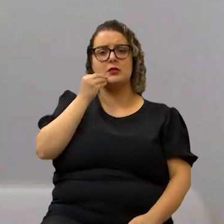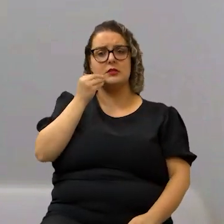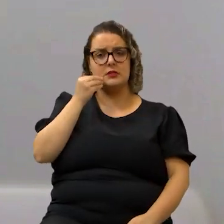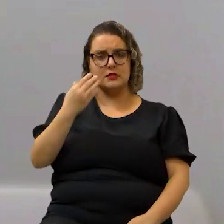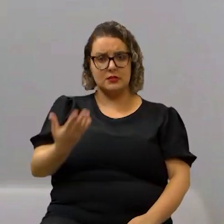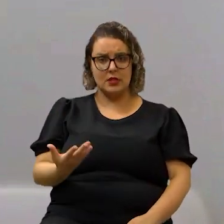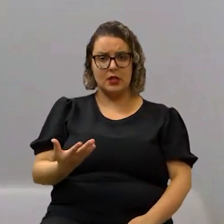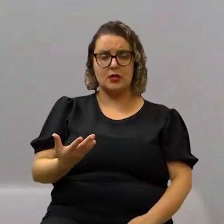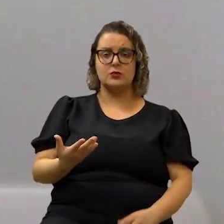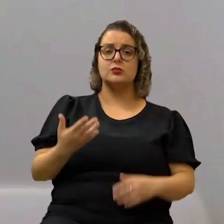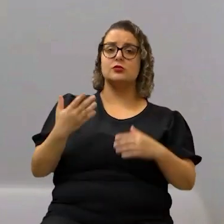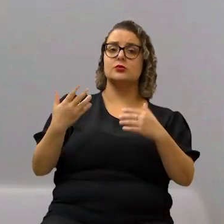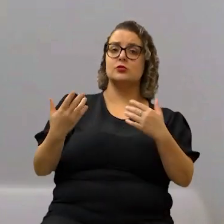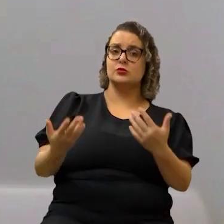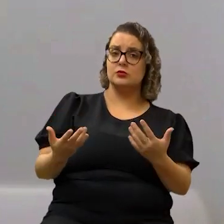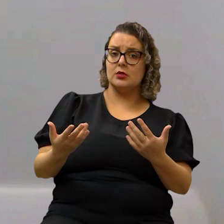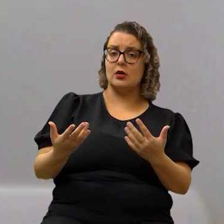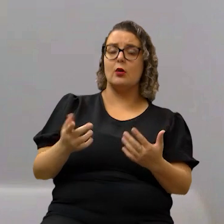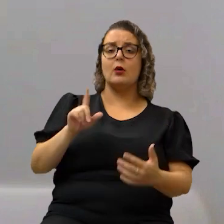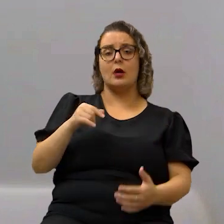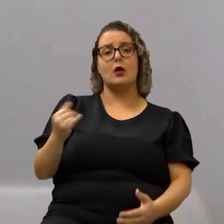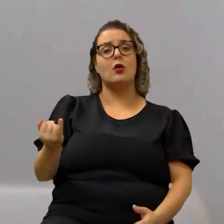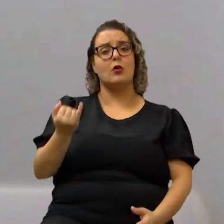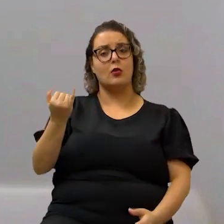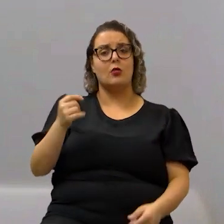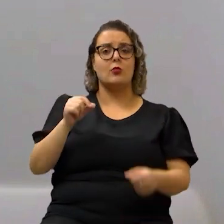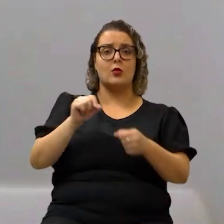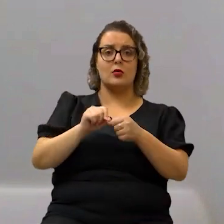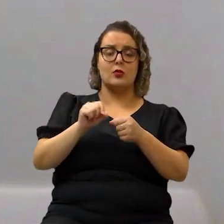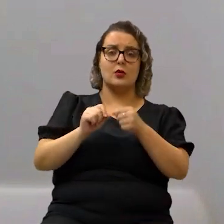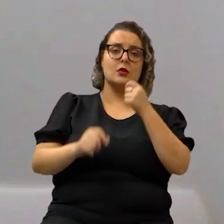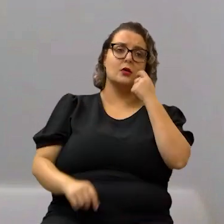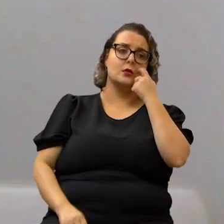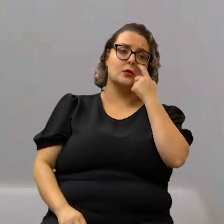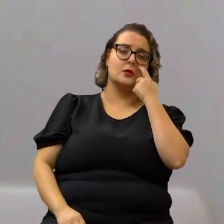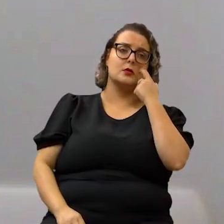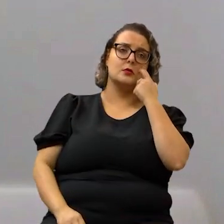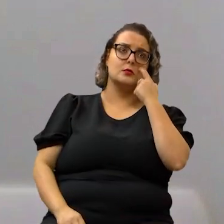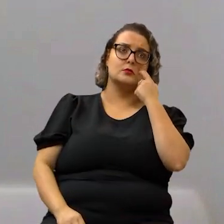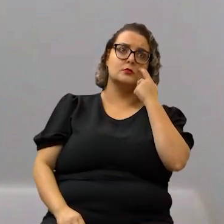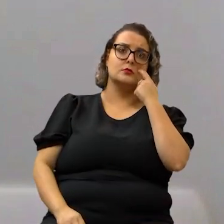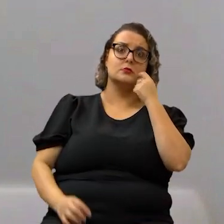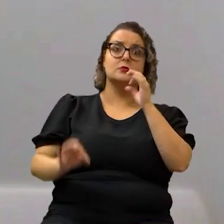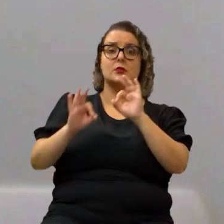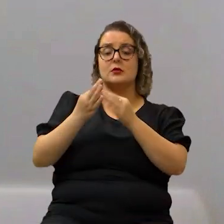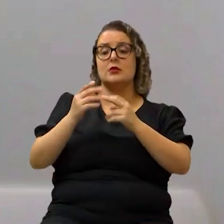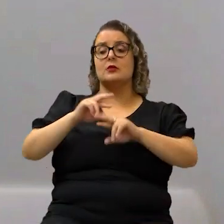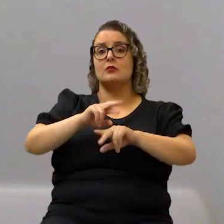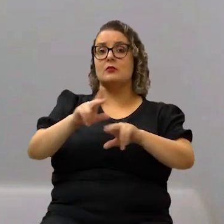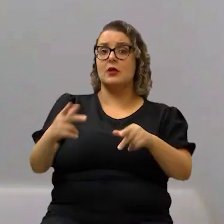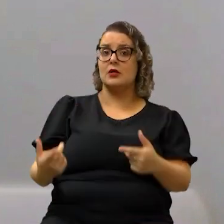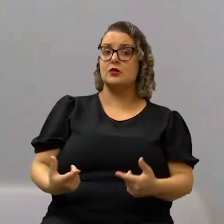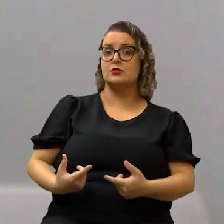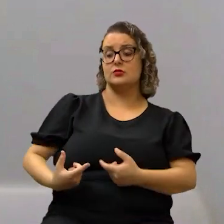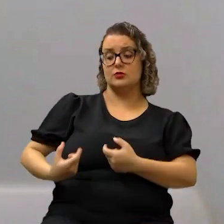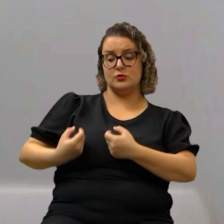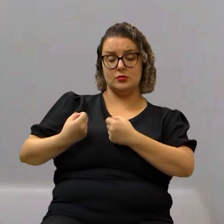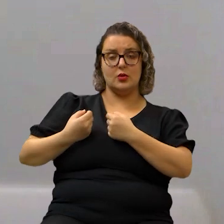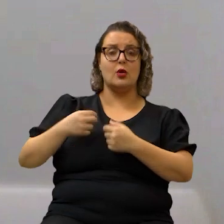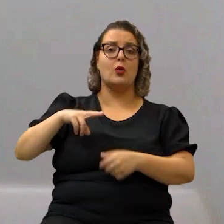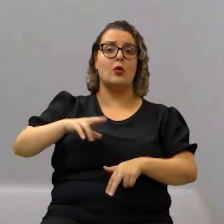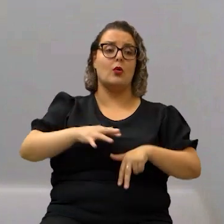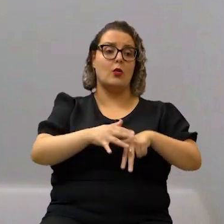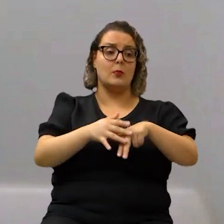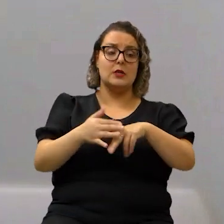desses testes. Então, assim, é importante fazer naquelas famílias em que se tem muitos casos de câncer de mama